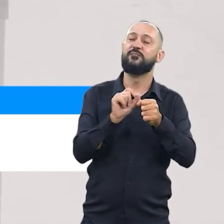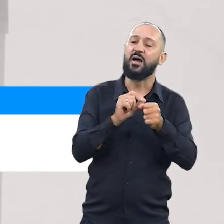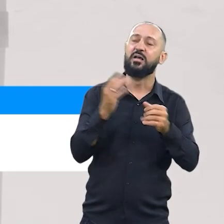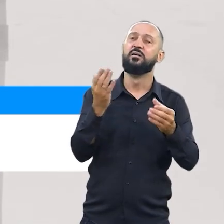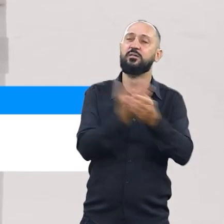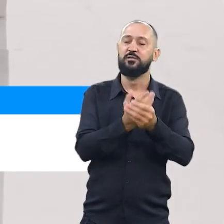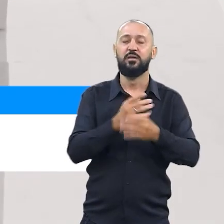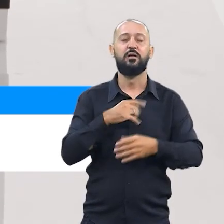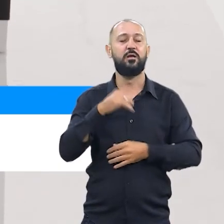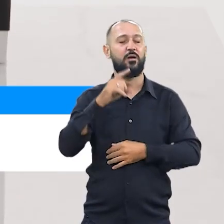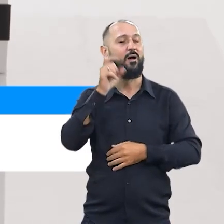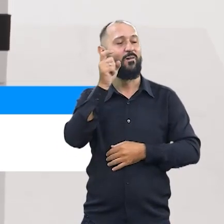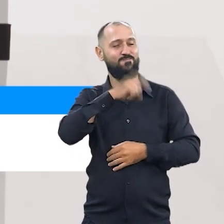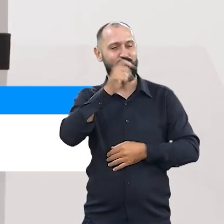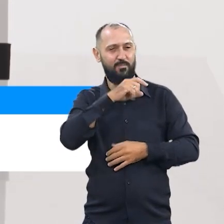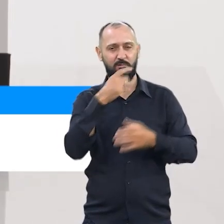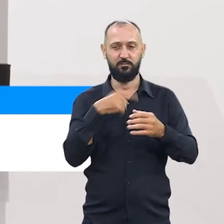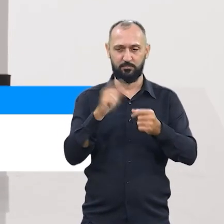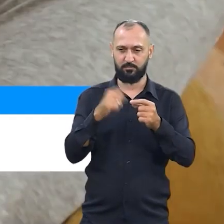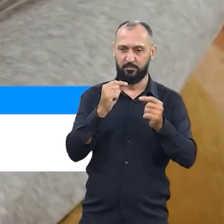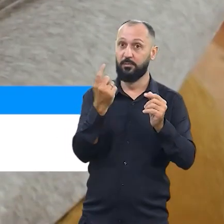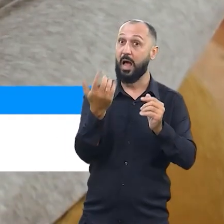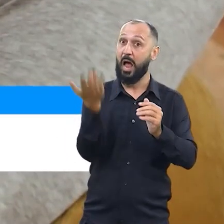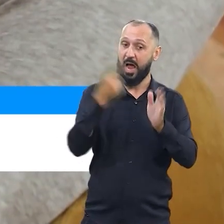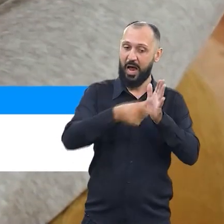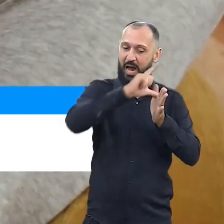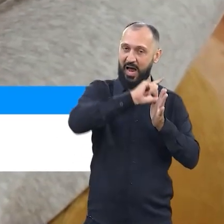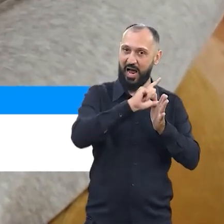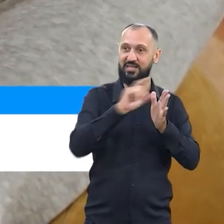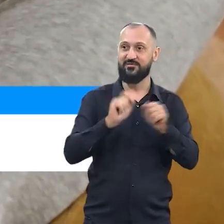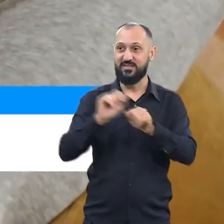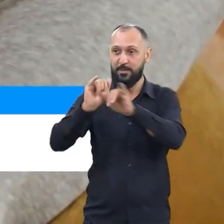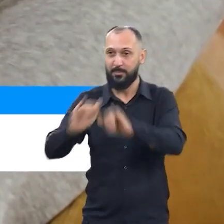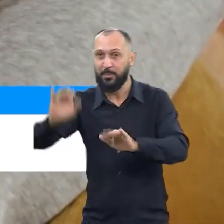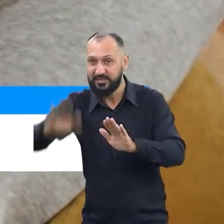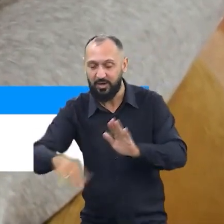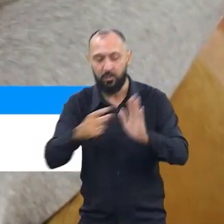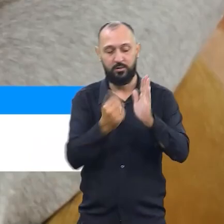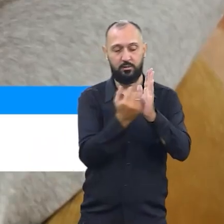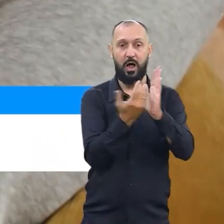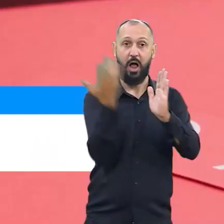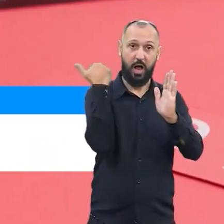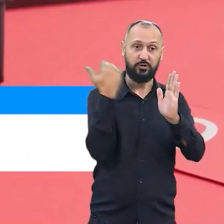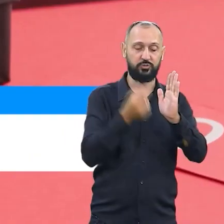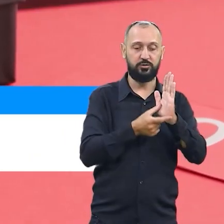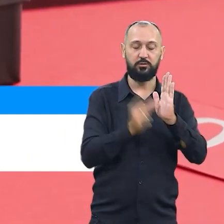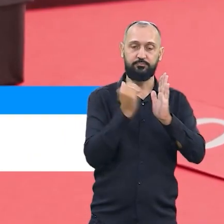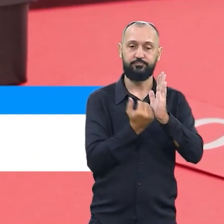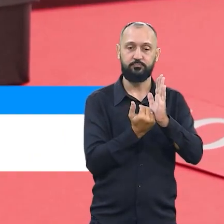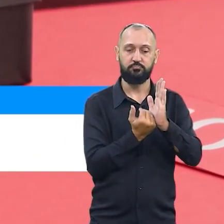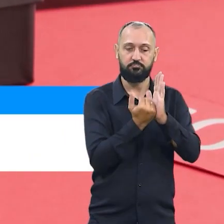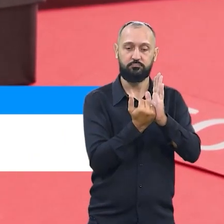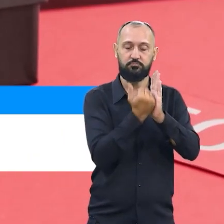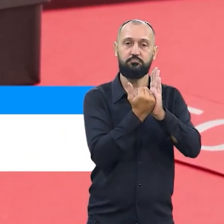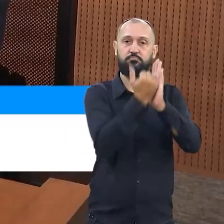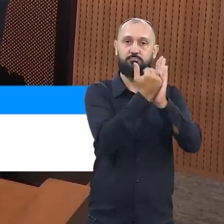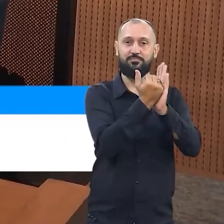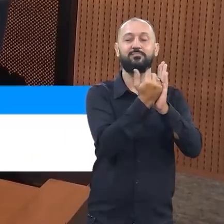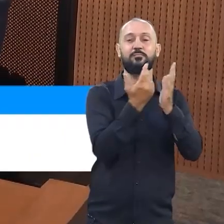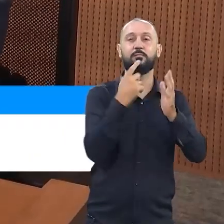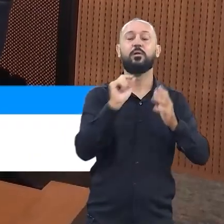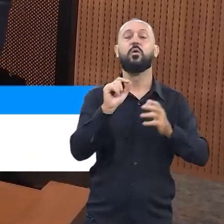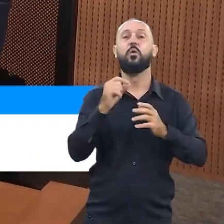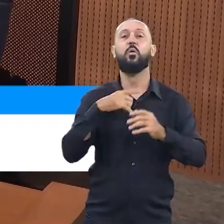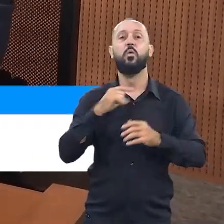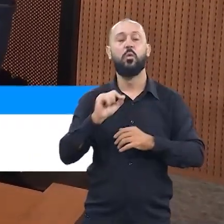a consumidores de ações enganosas, como o aumento artificial de preços antes da Black Friday. O